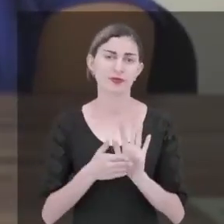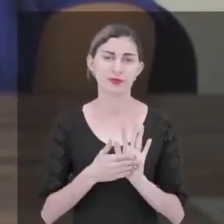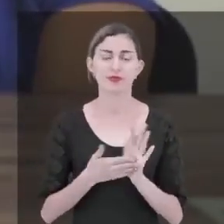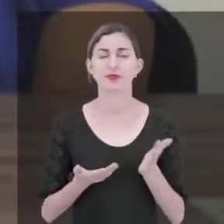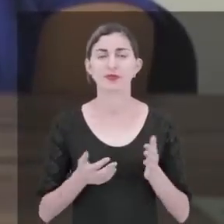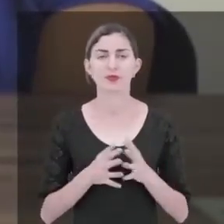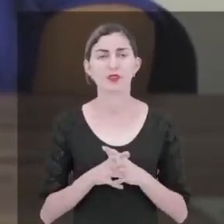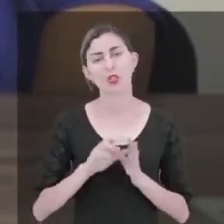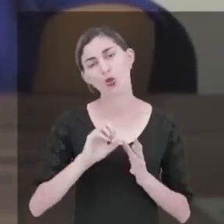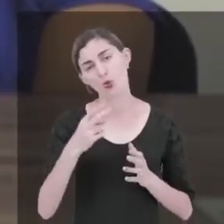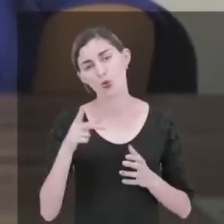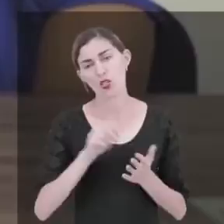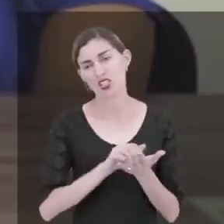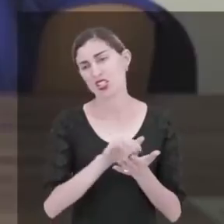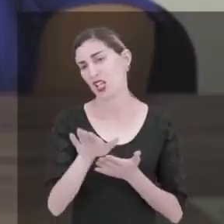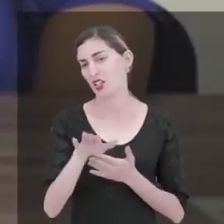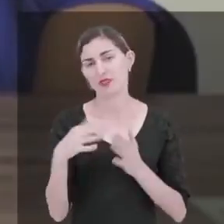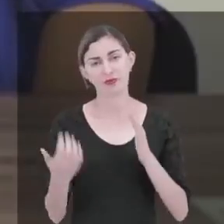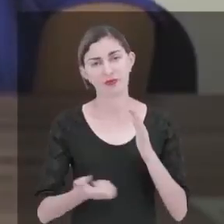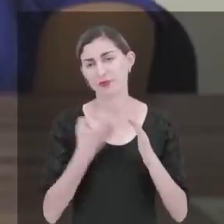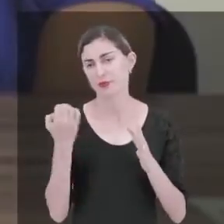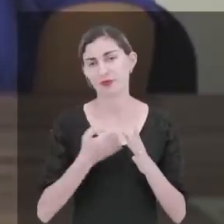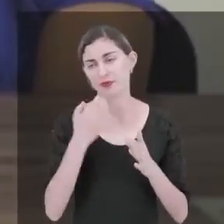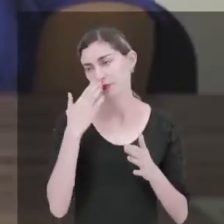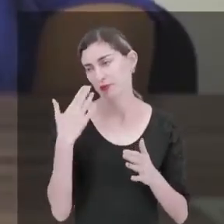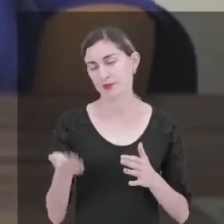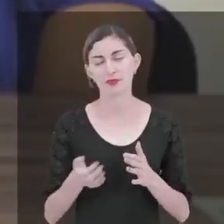se propõe, ou ele sai da sua empresa.